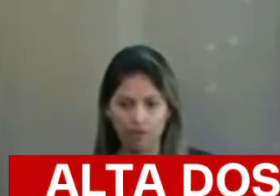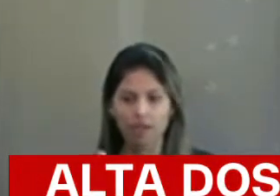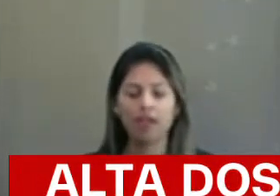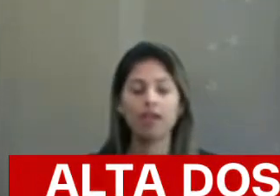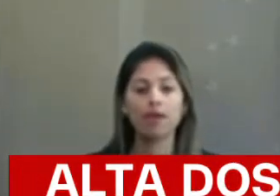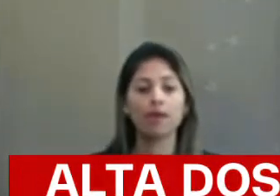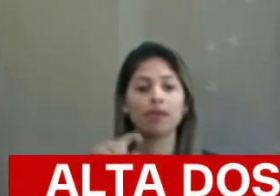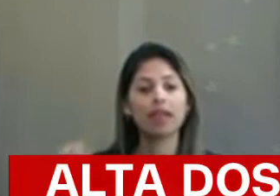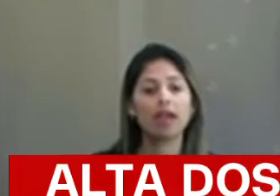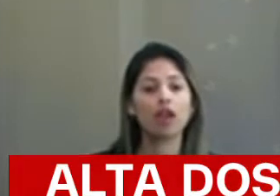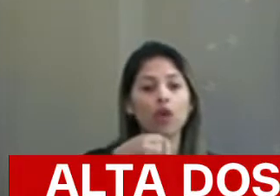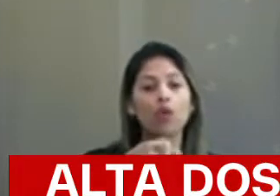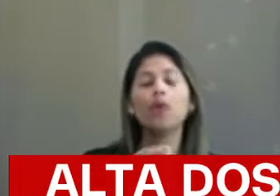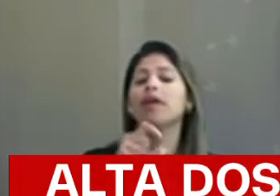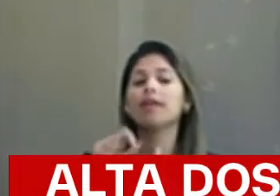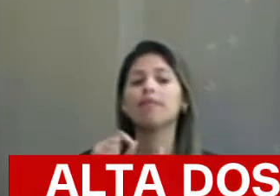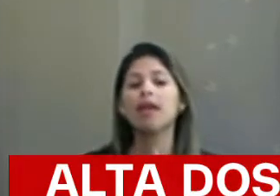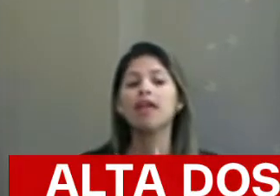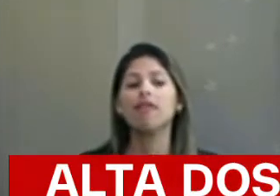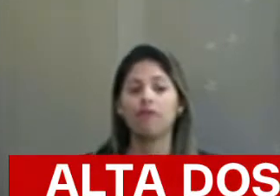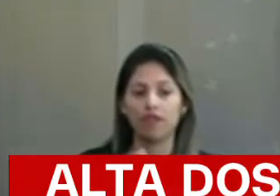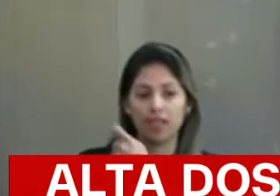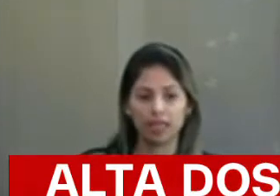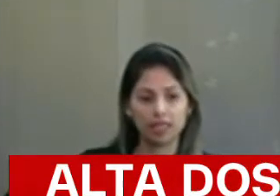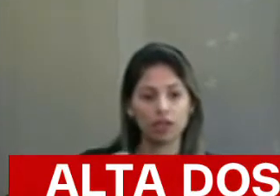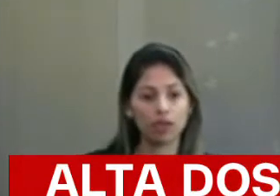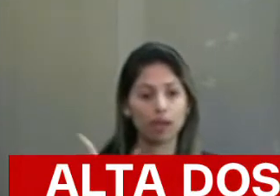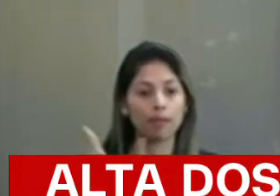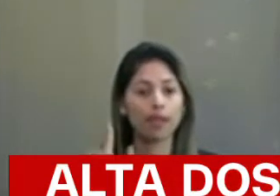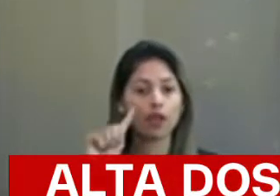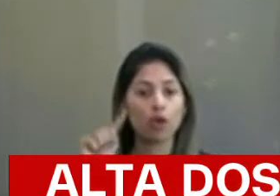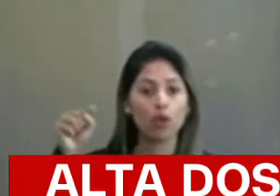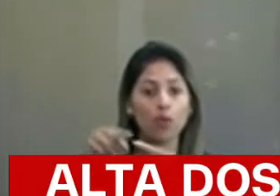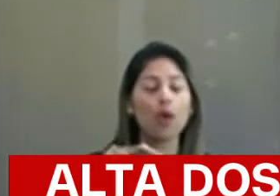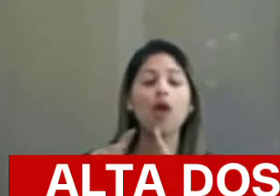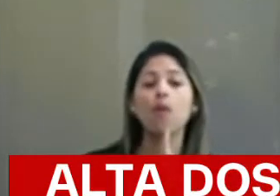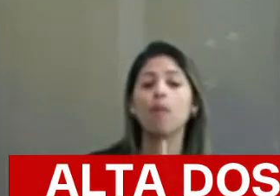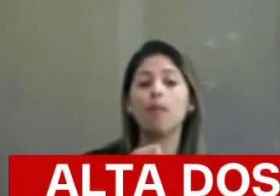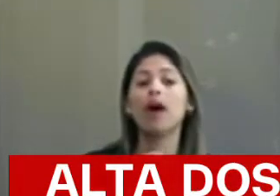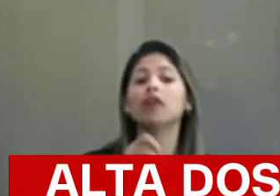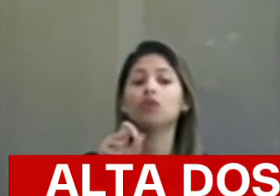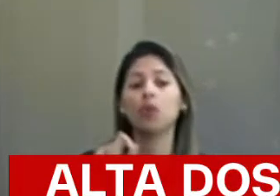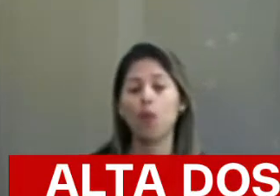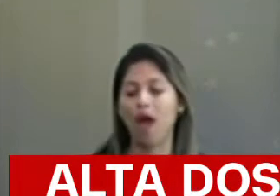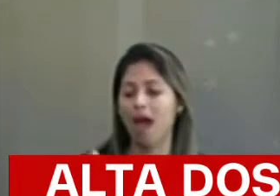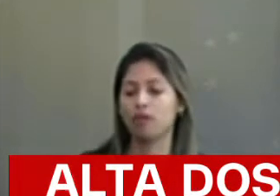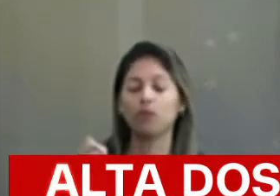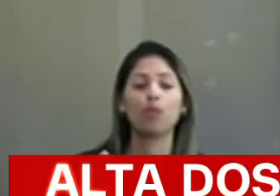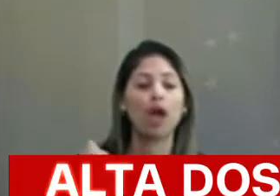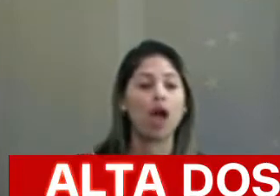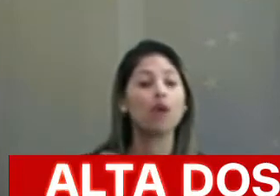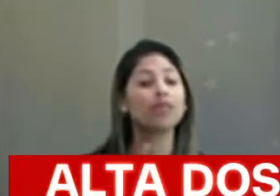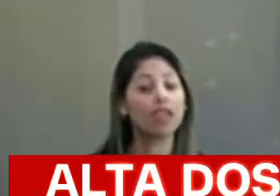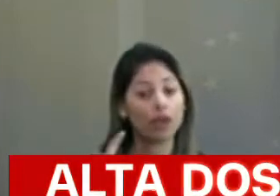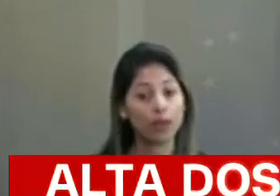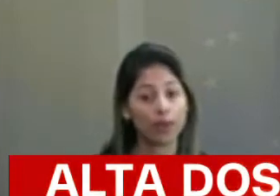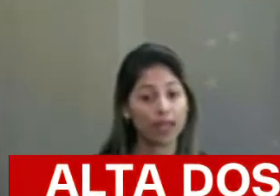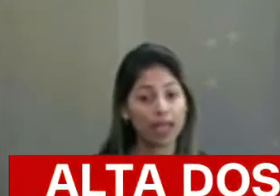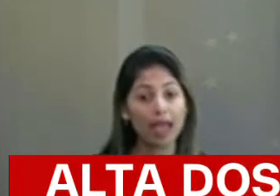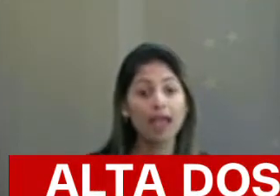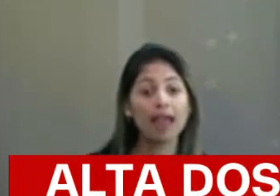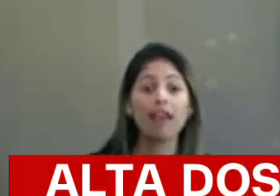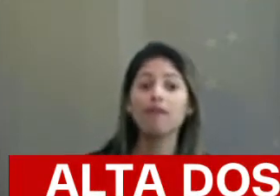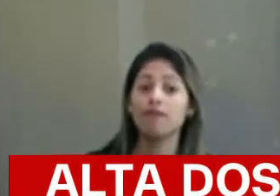de impacto orçamentário e financeiro, estimou que o impacto anualizado será algo